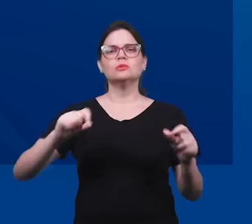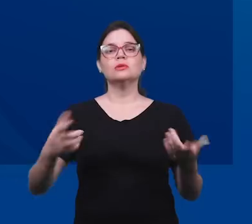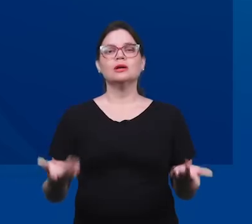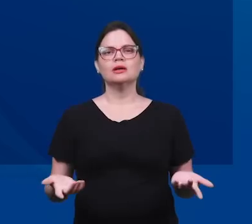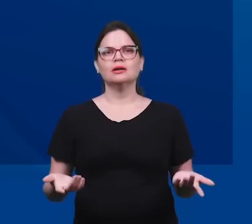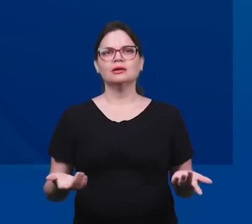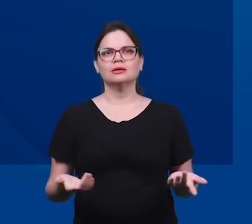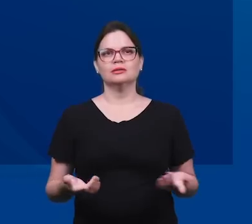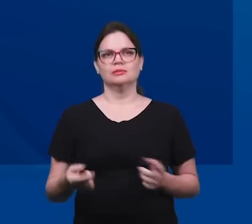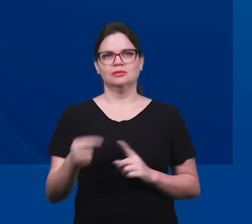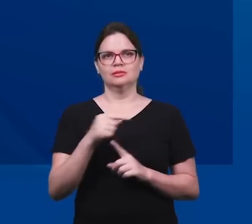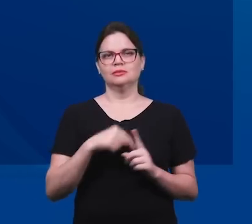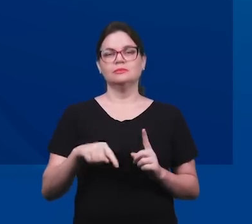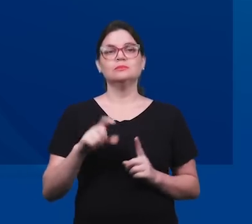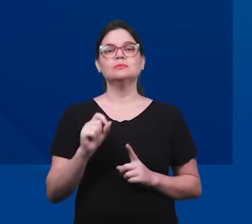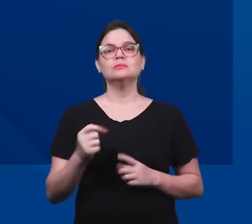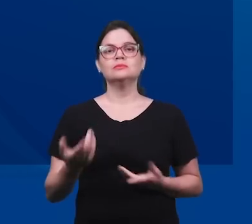santo